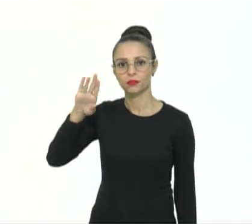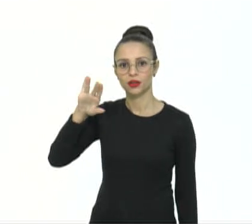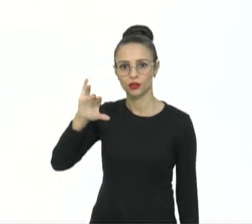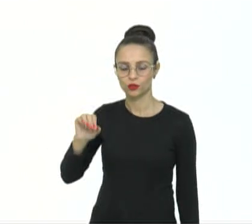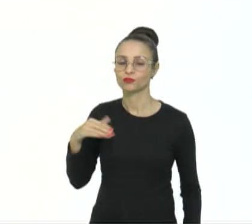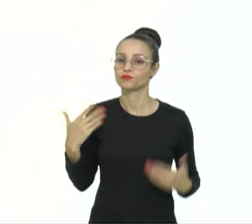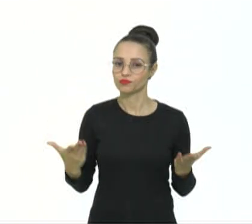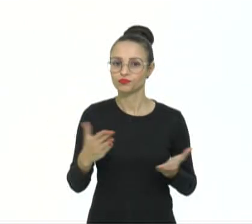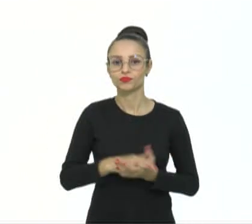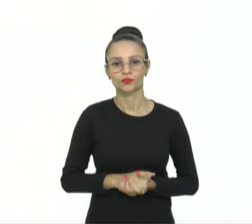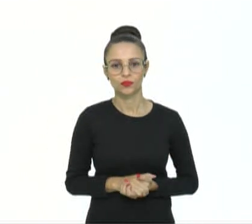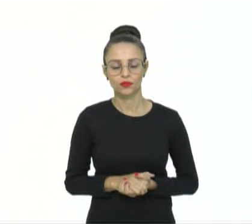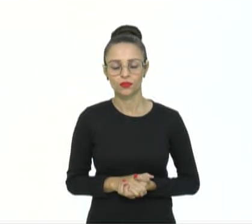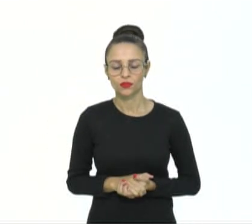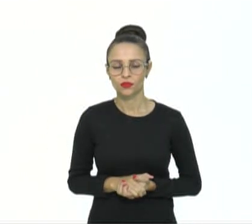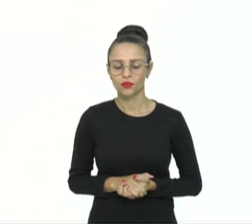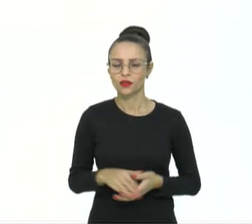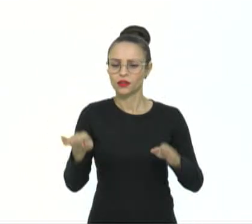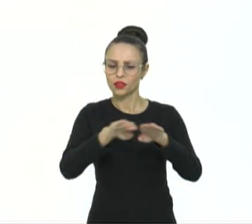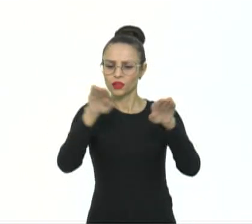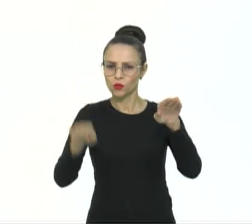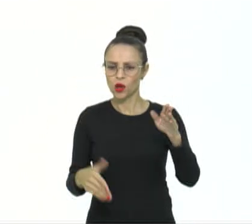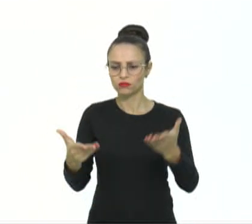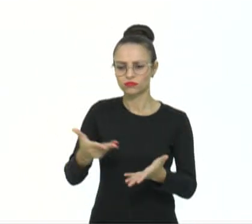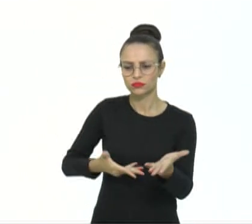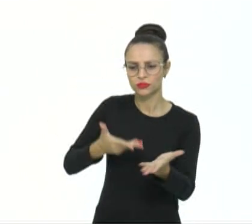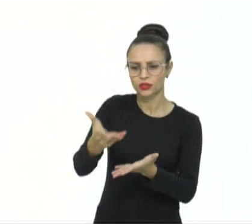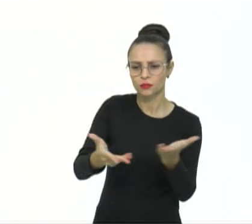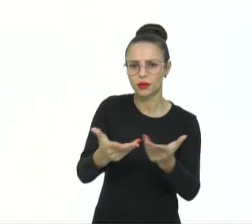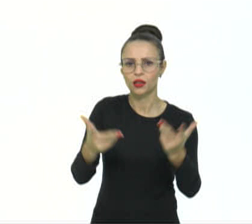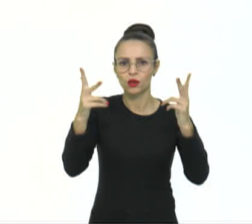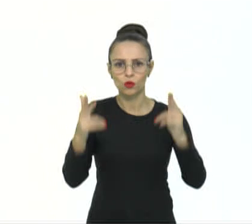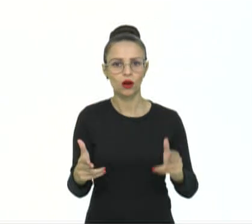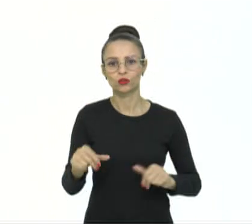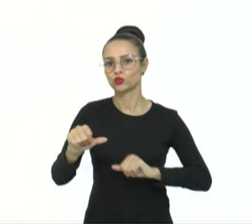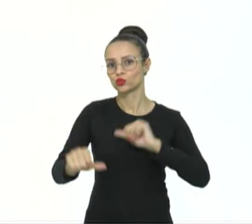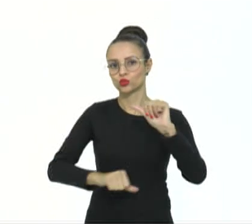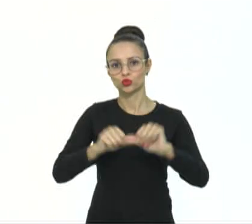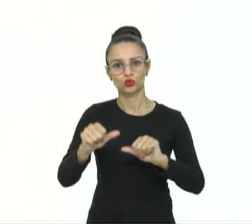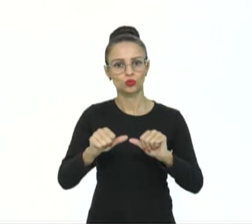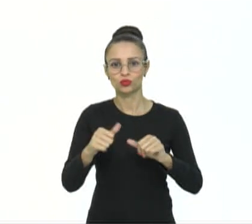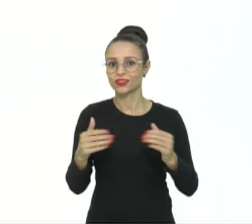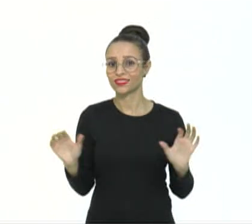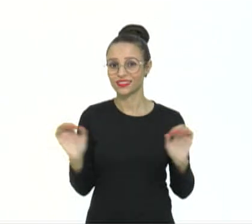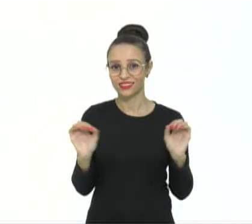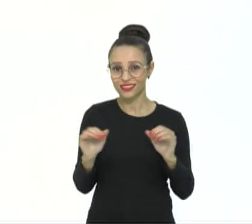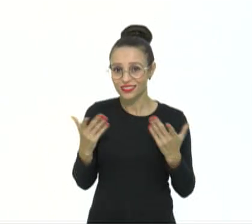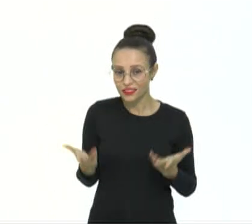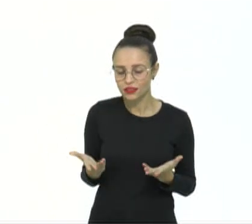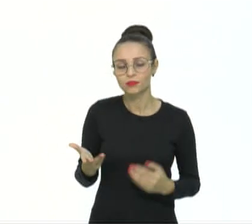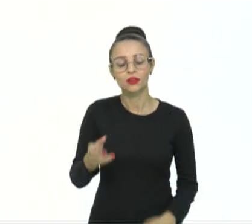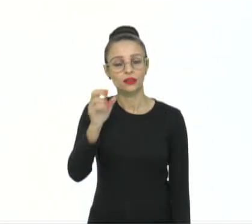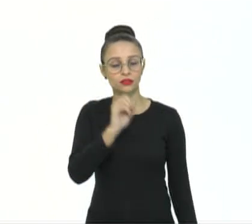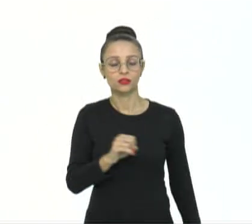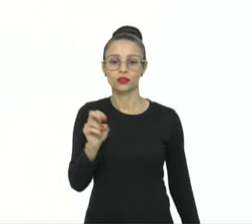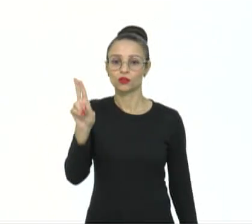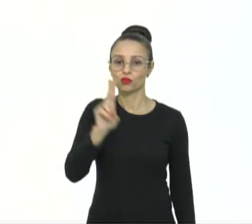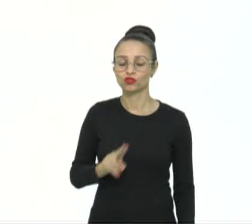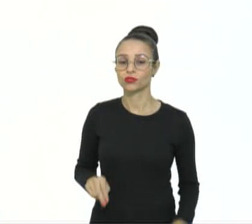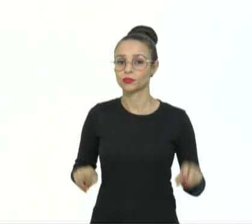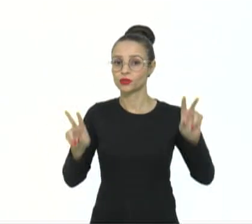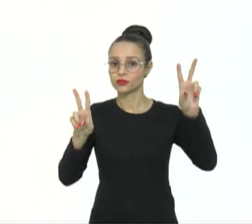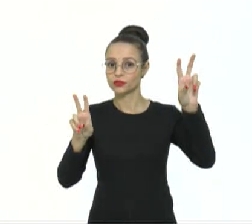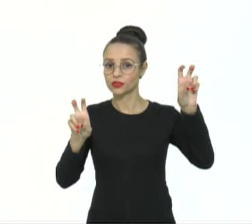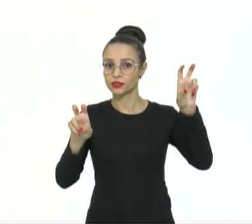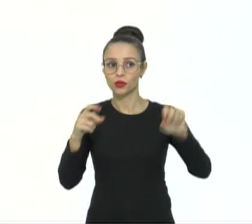se tratarmos igualmente os desiguais, não mudamos o status quo. Quando utilizamos uma